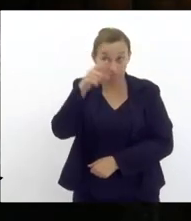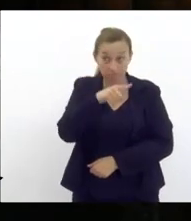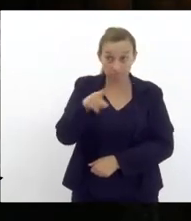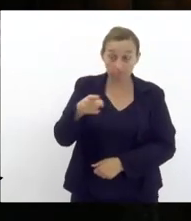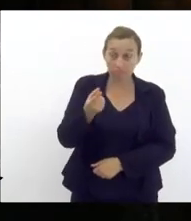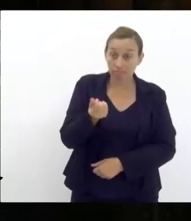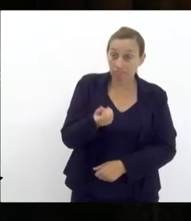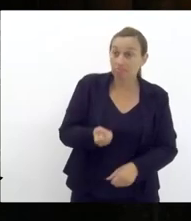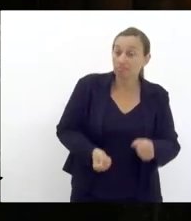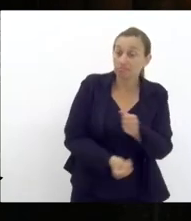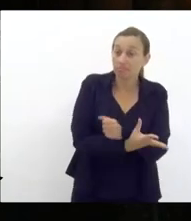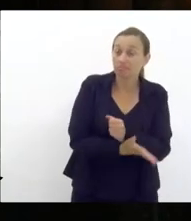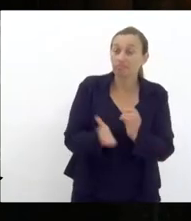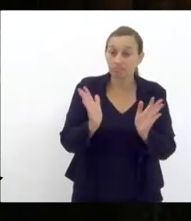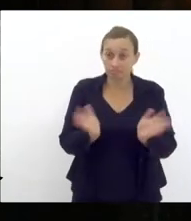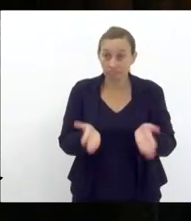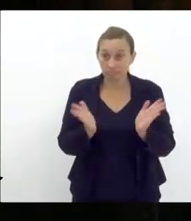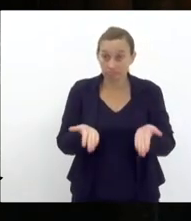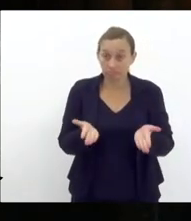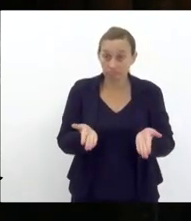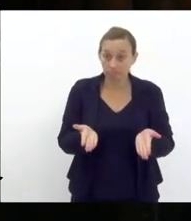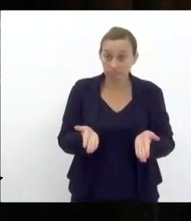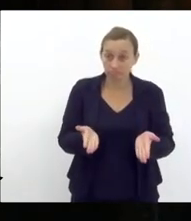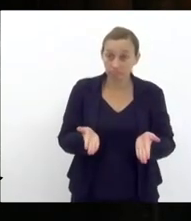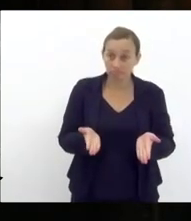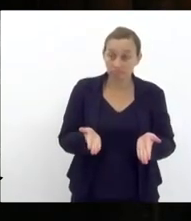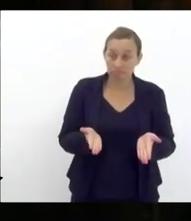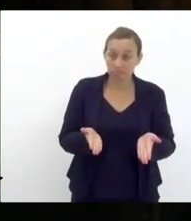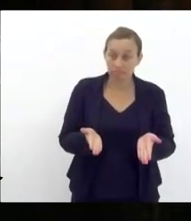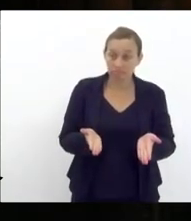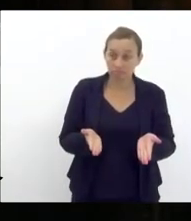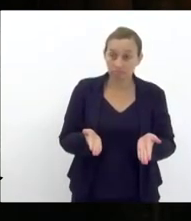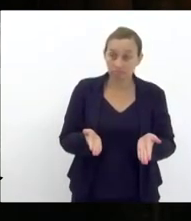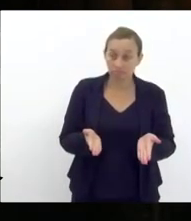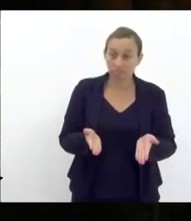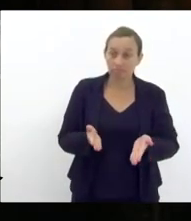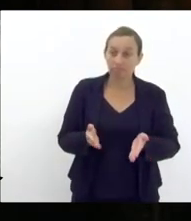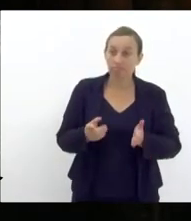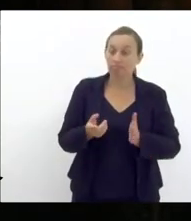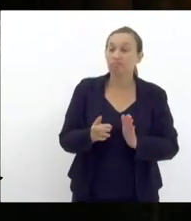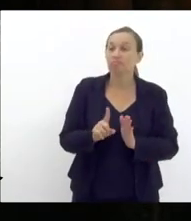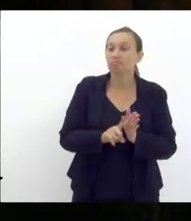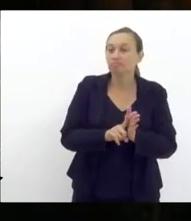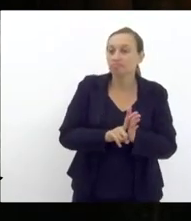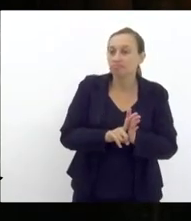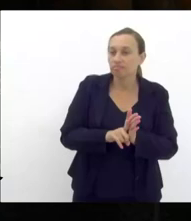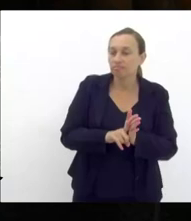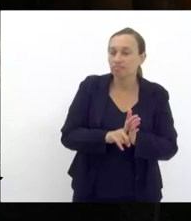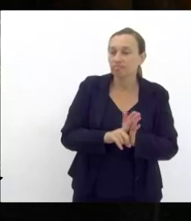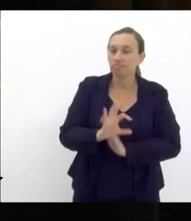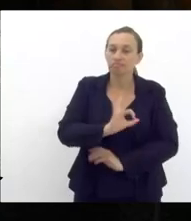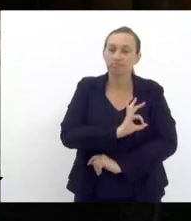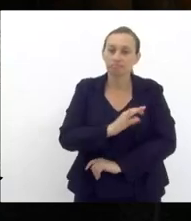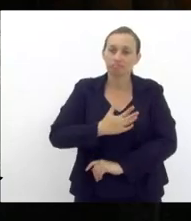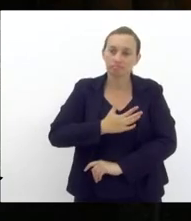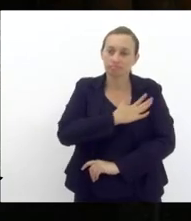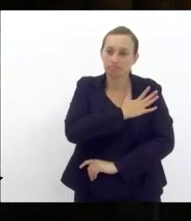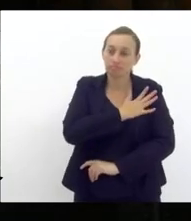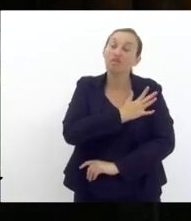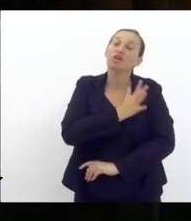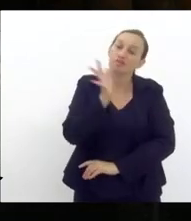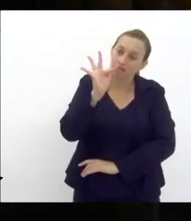corrupção hoje virou peça de inquérito na Polícia Federal